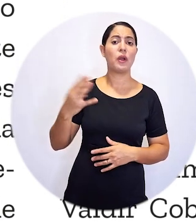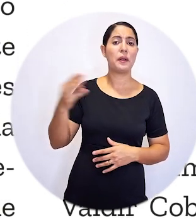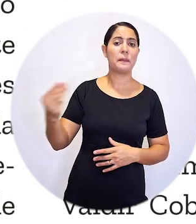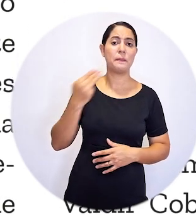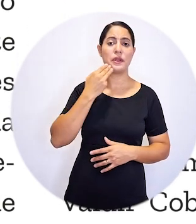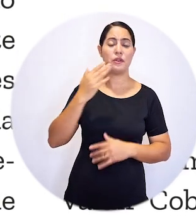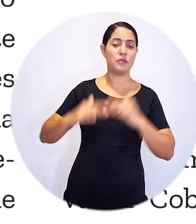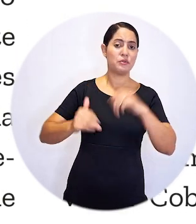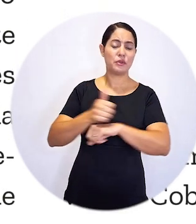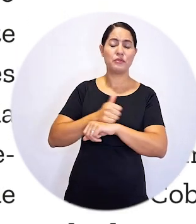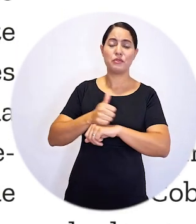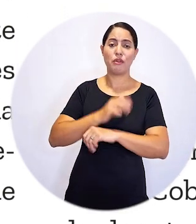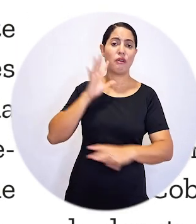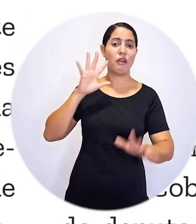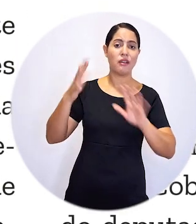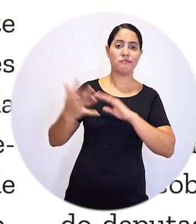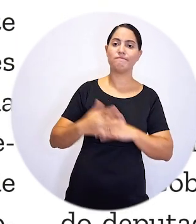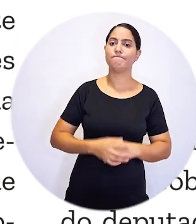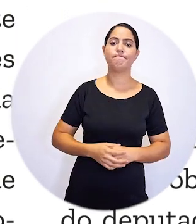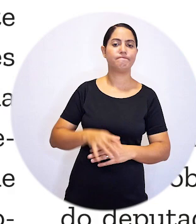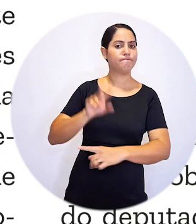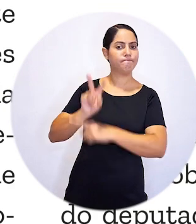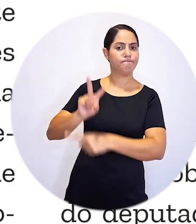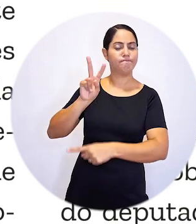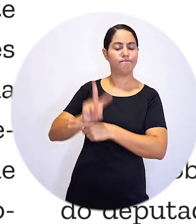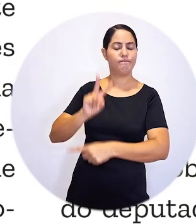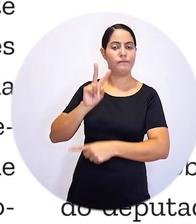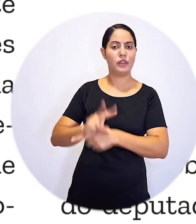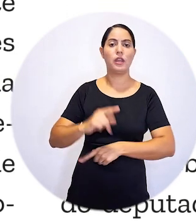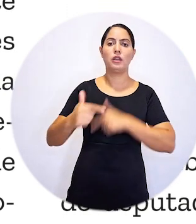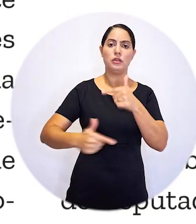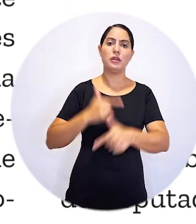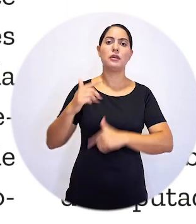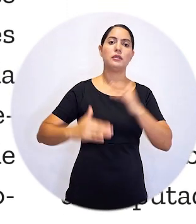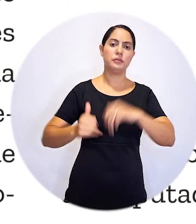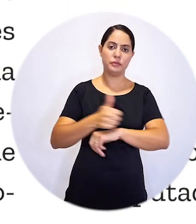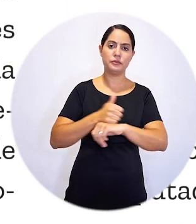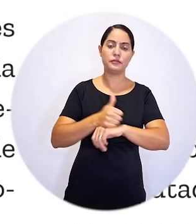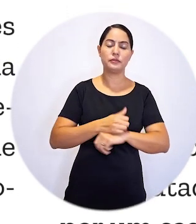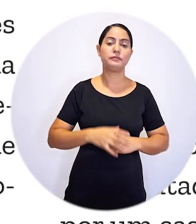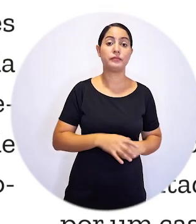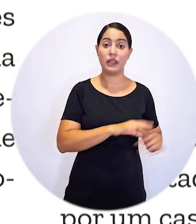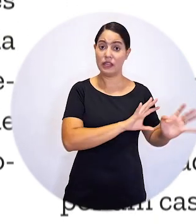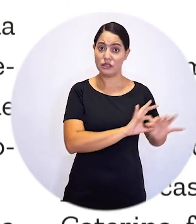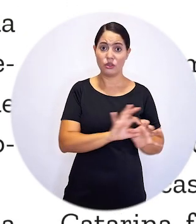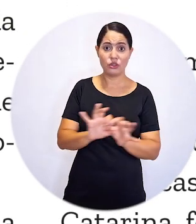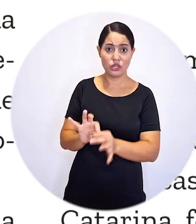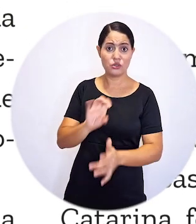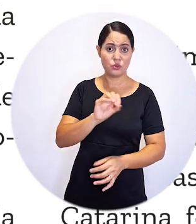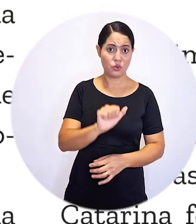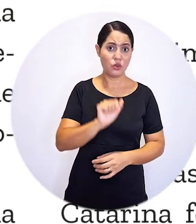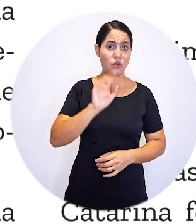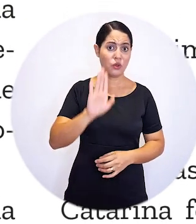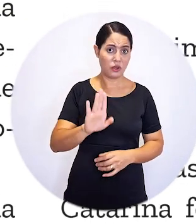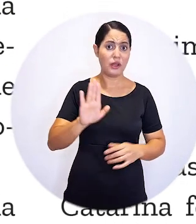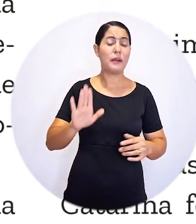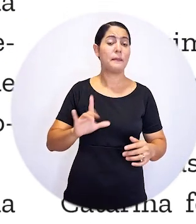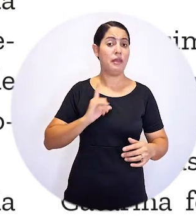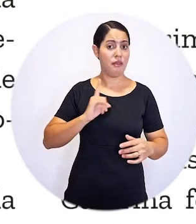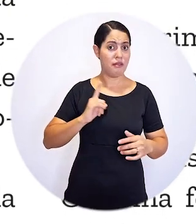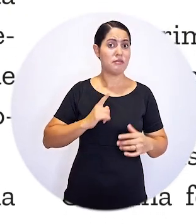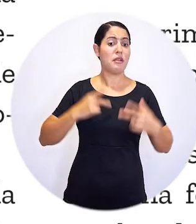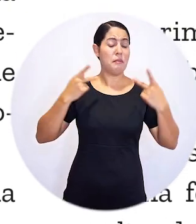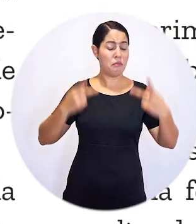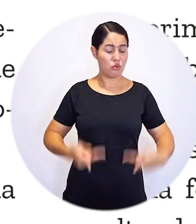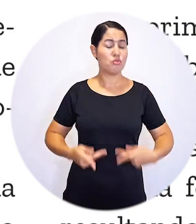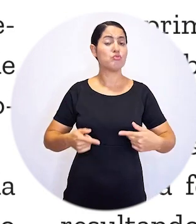1,4 milhão de profissionais, tem sido requisito inegociável ao exercício da profissão. É nesse contexto que a Ordem dos Advogados